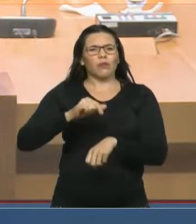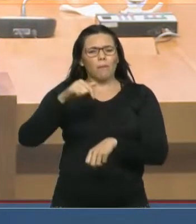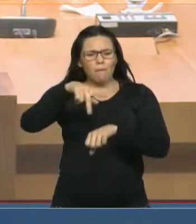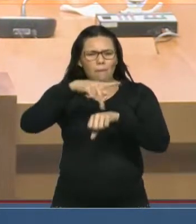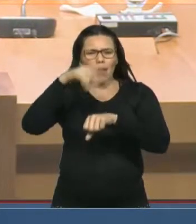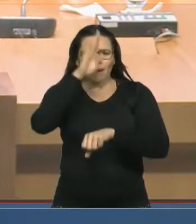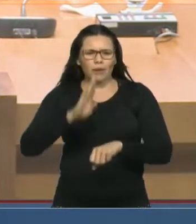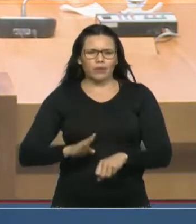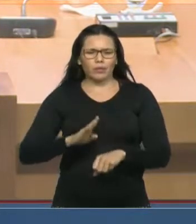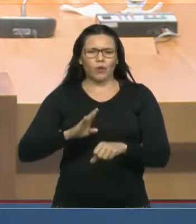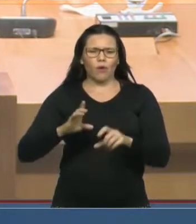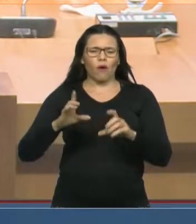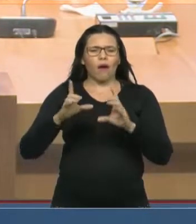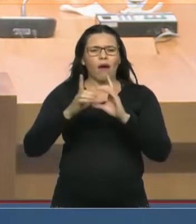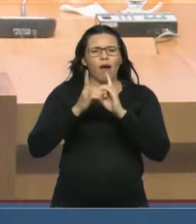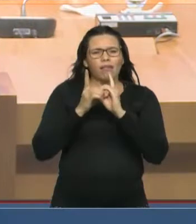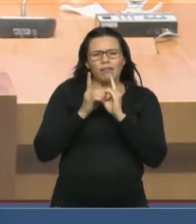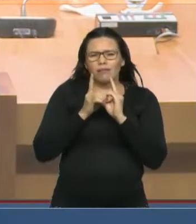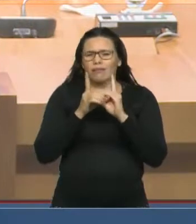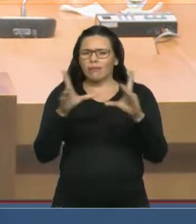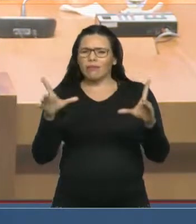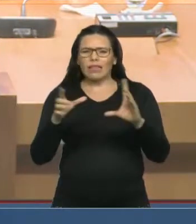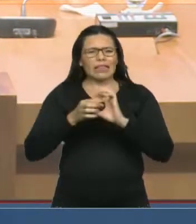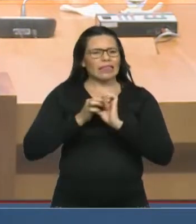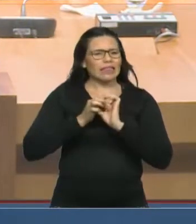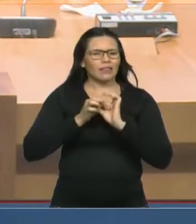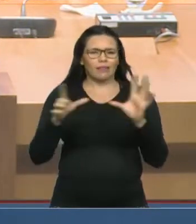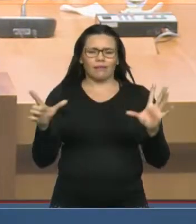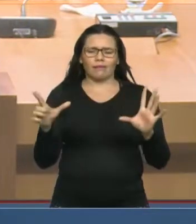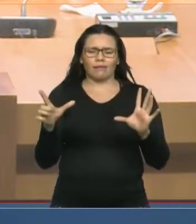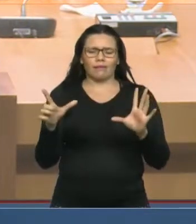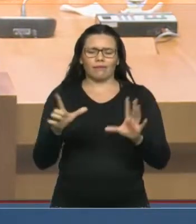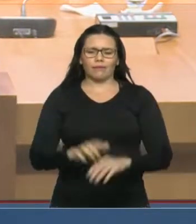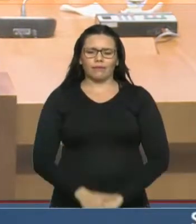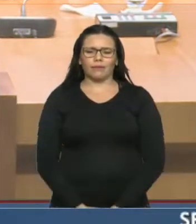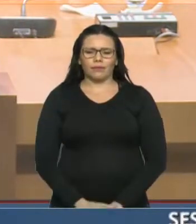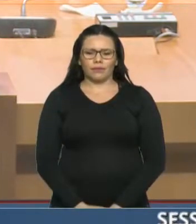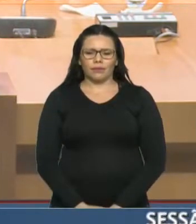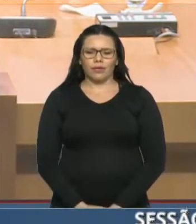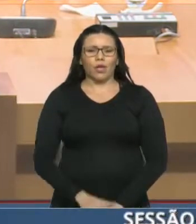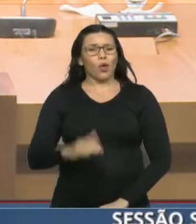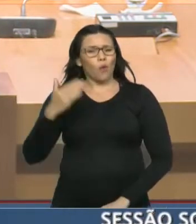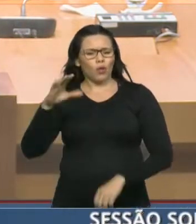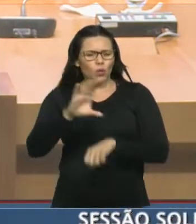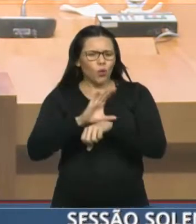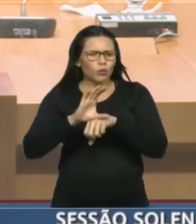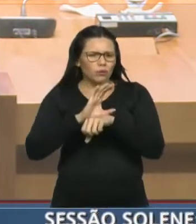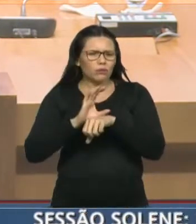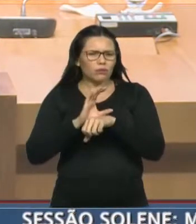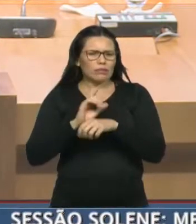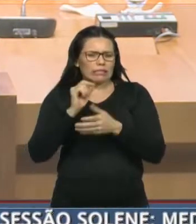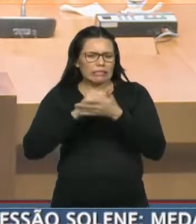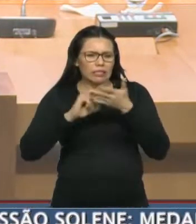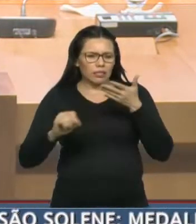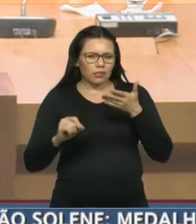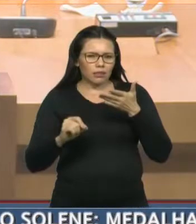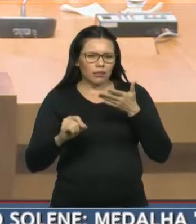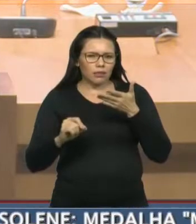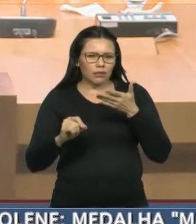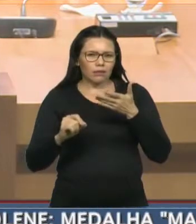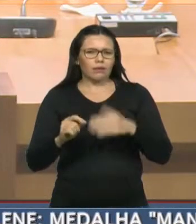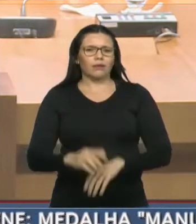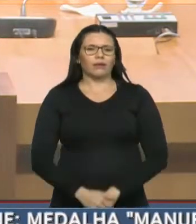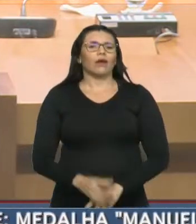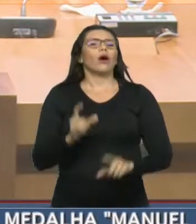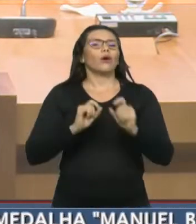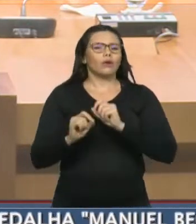quando ele foi desenhado, escrito, era justamente esse o objetivo: manter o equilíbrio entre os poderes, a famosa